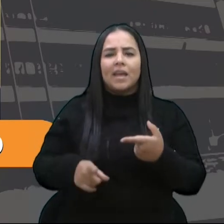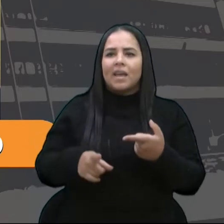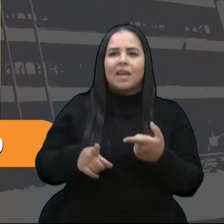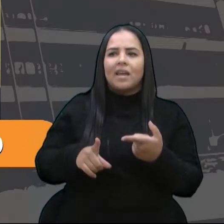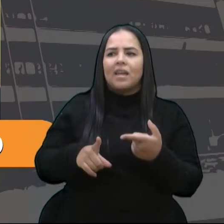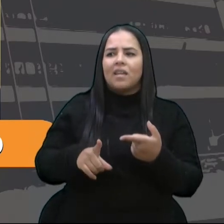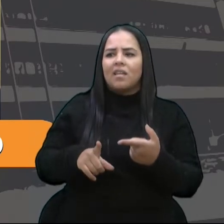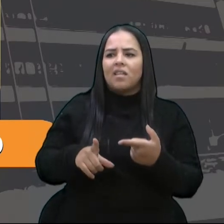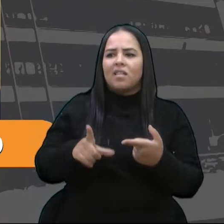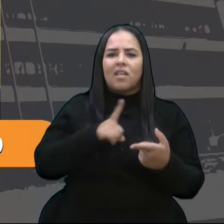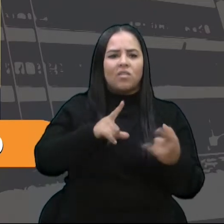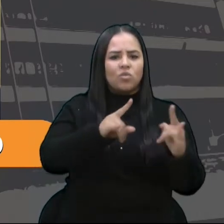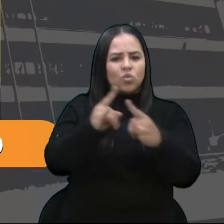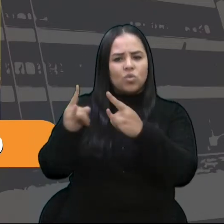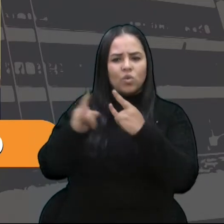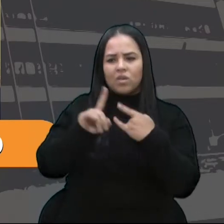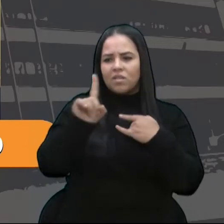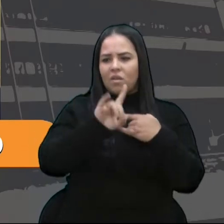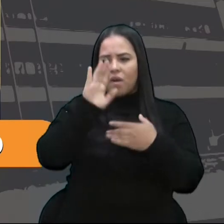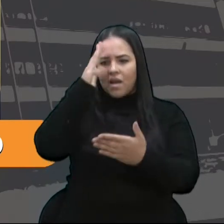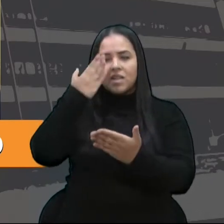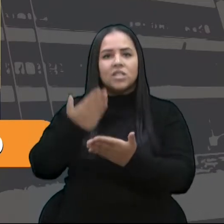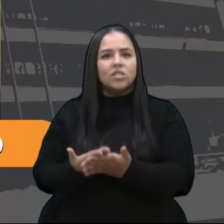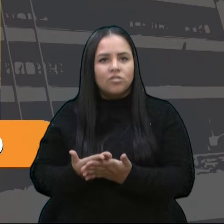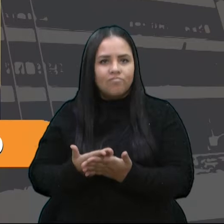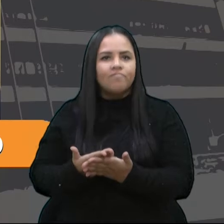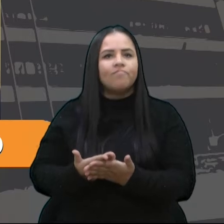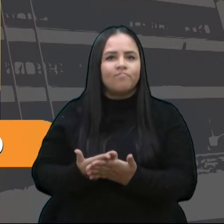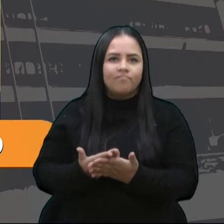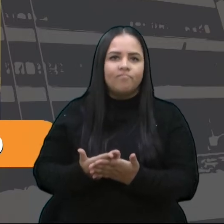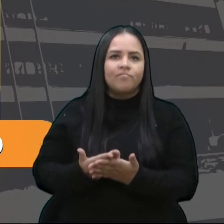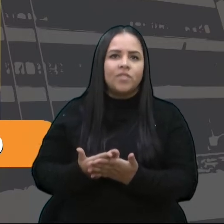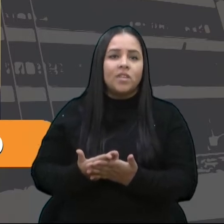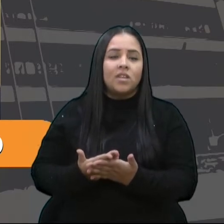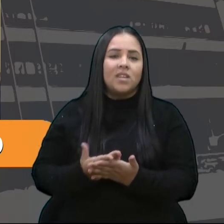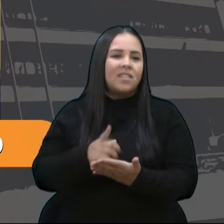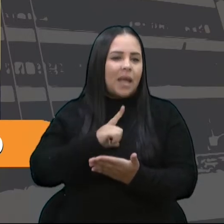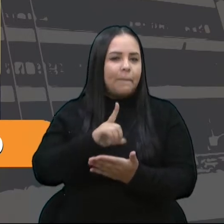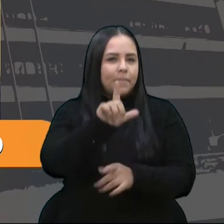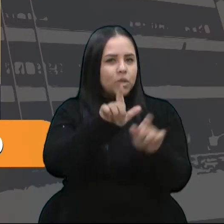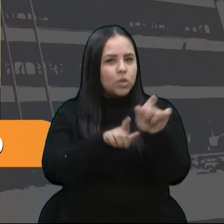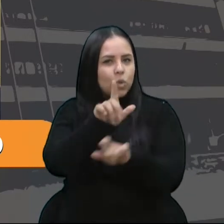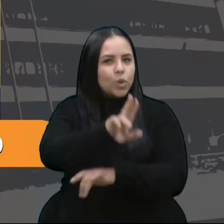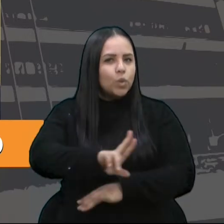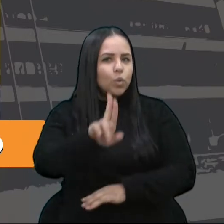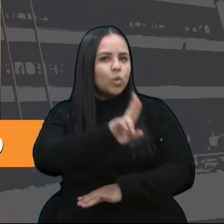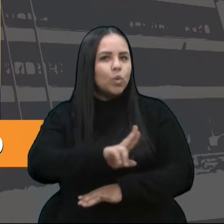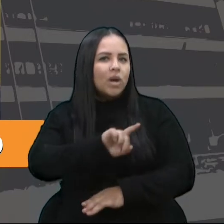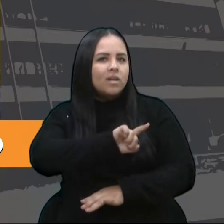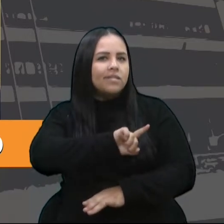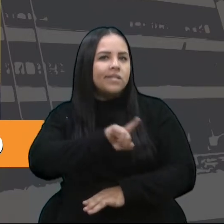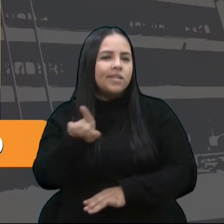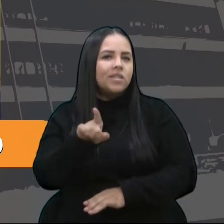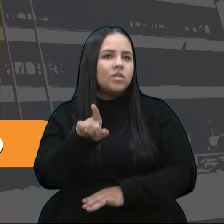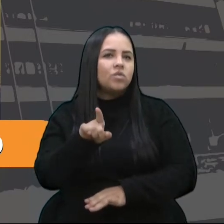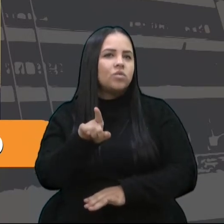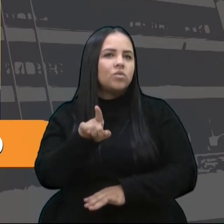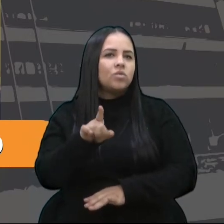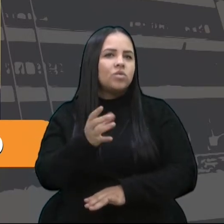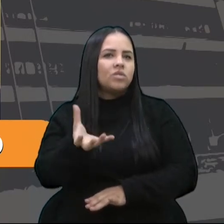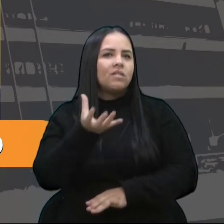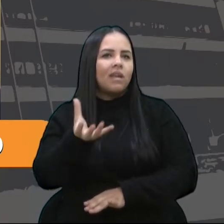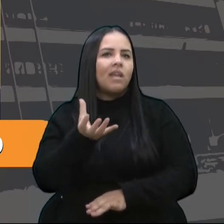credibilidade das instituições. E muitos usam isso como forma de acabar ou